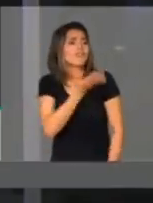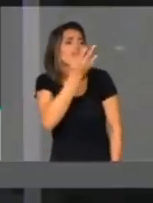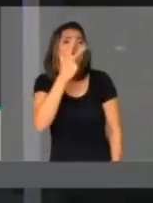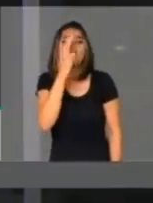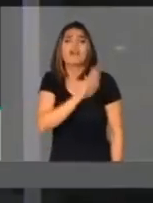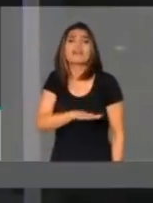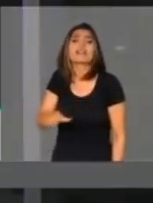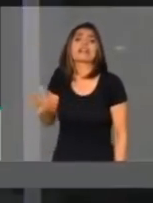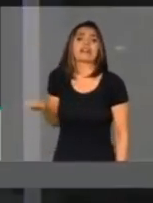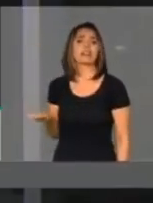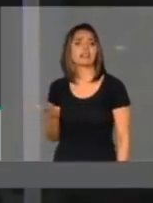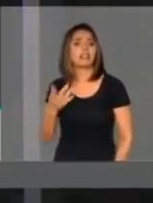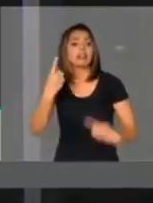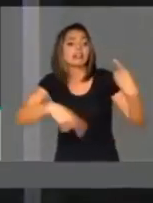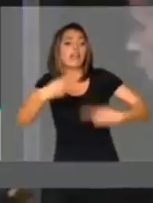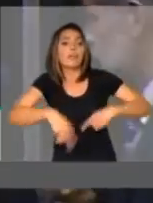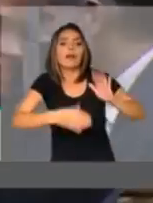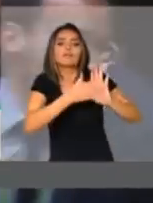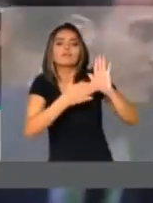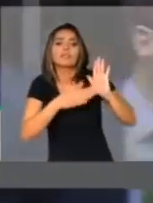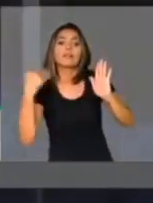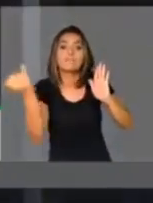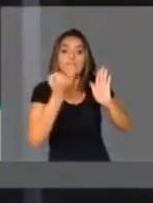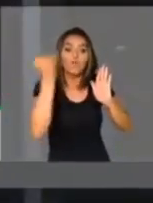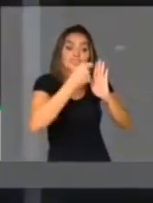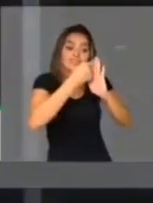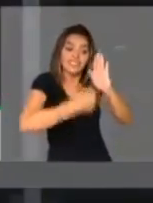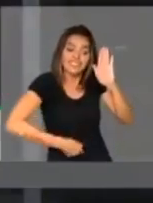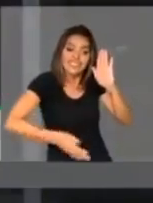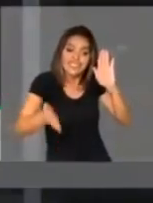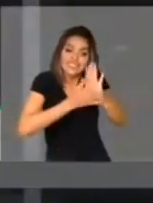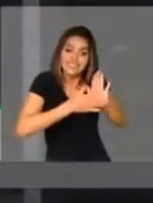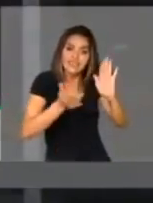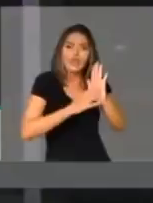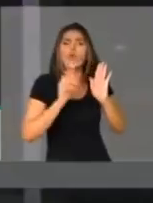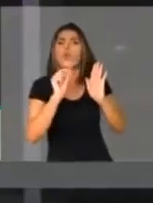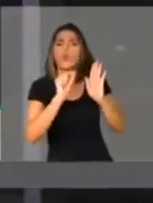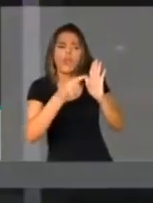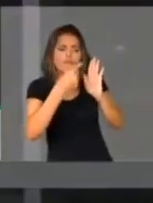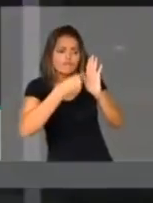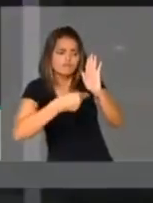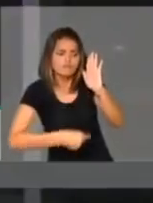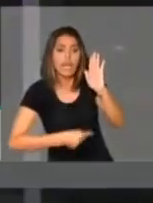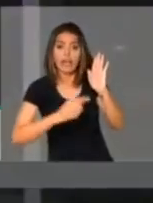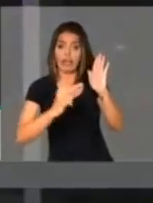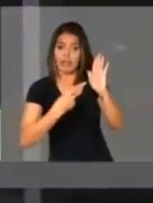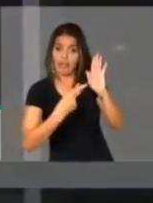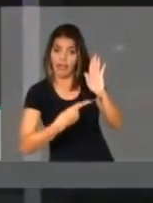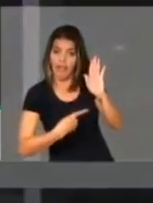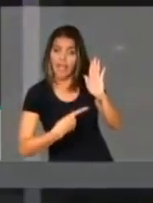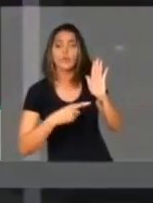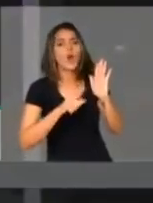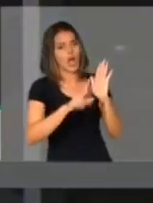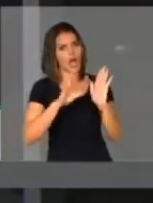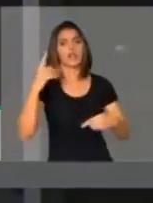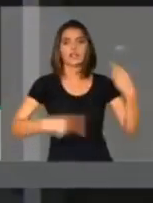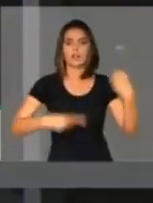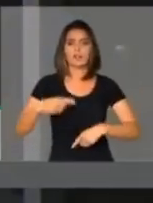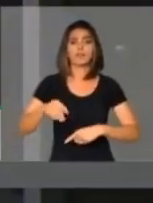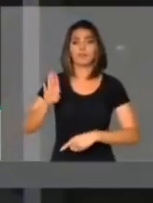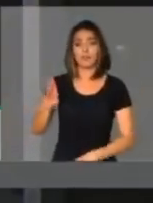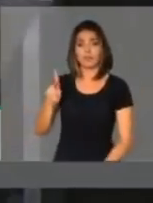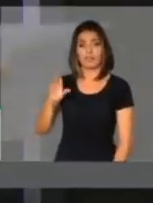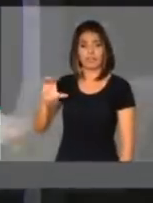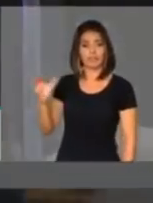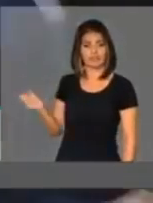infantil. Debatam o mérito da matéria, debatam efetivamente o que é que está errado no mérito. Bateram muito no BPC, na